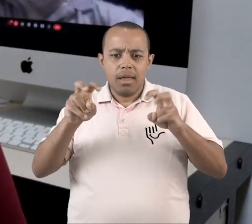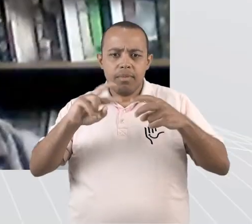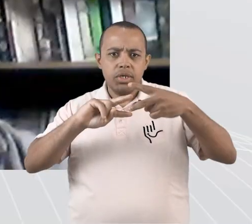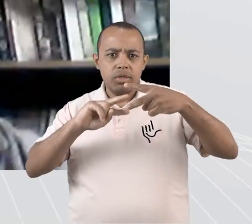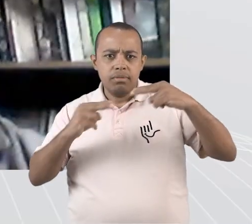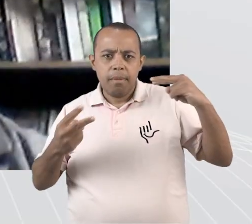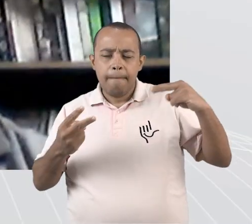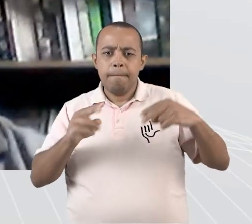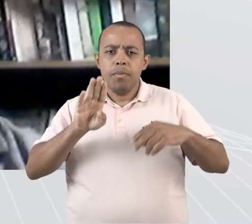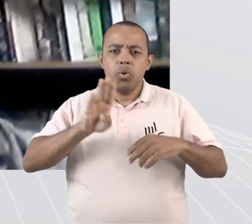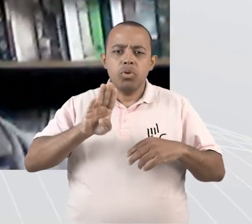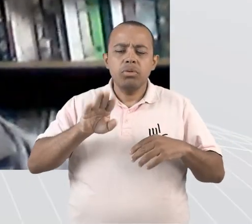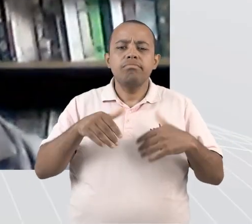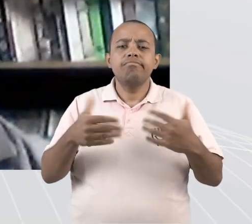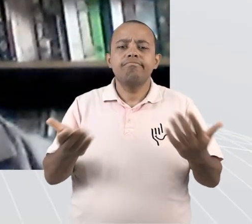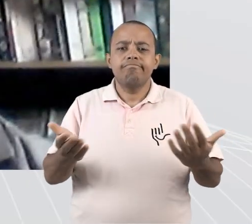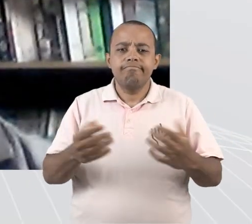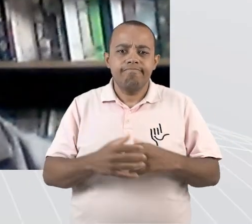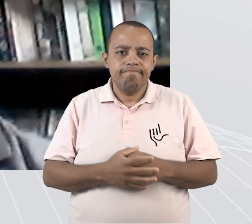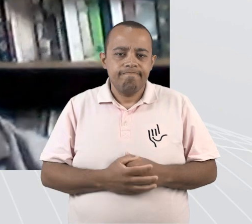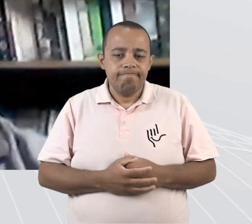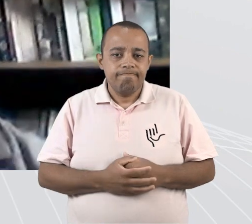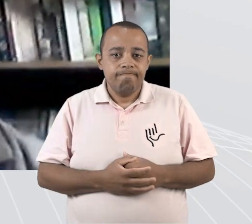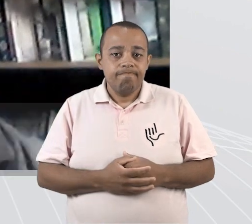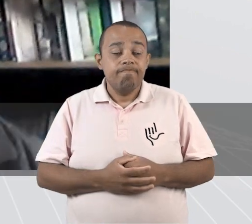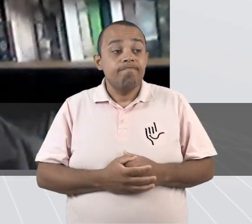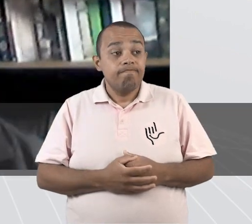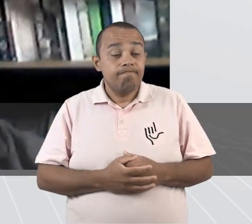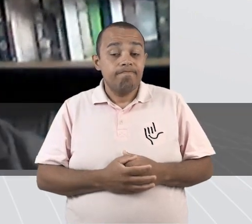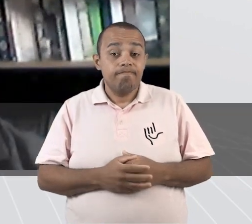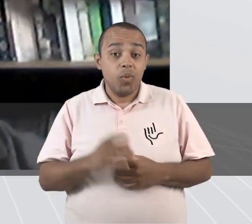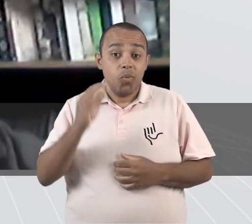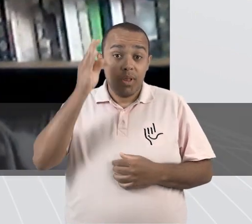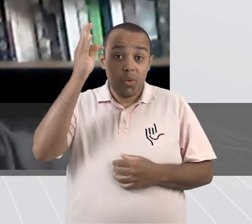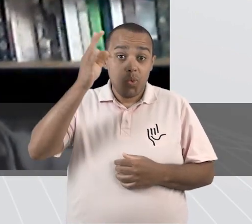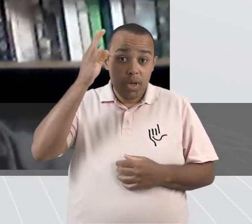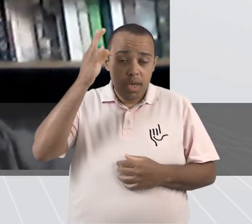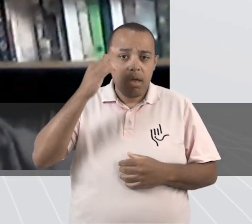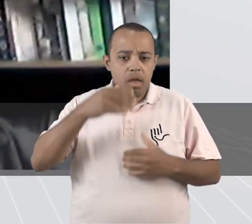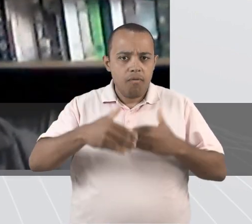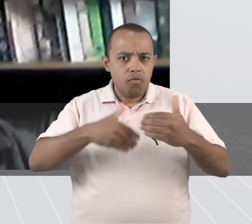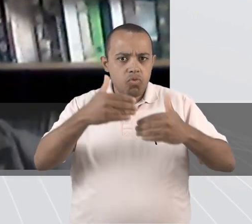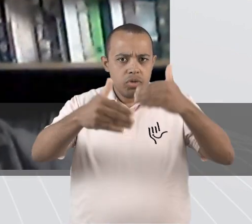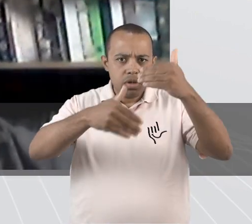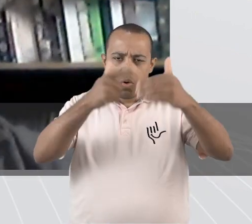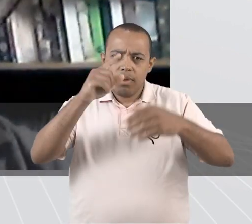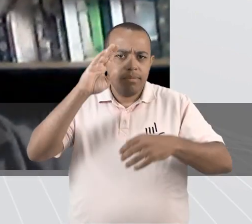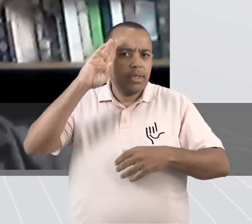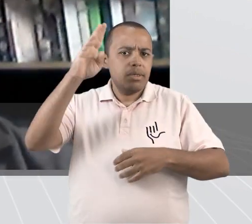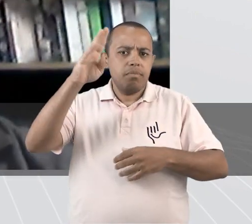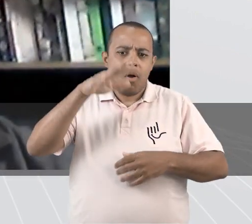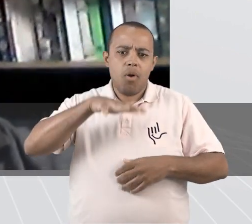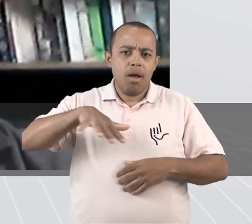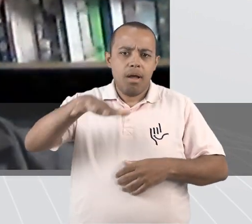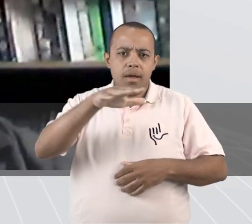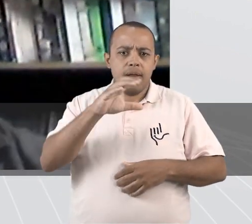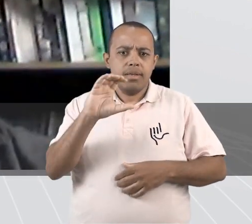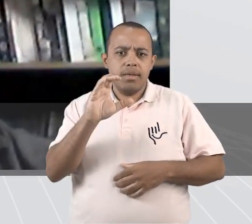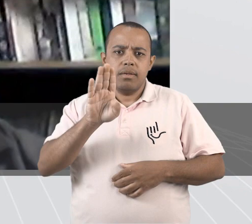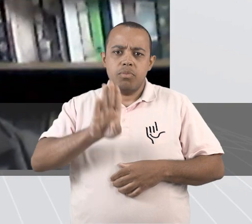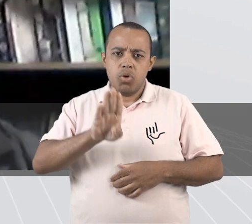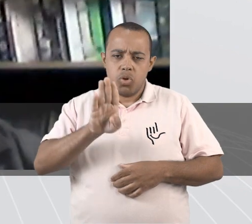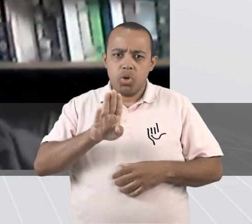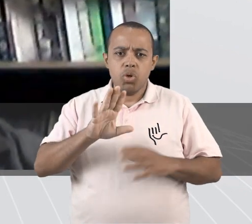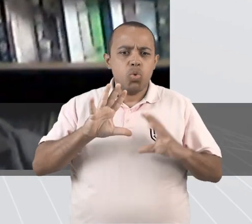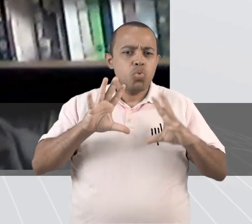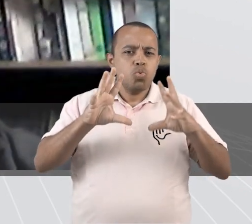biologia. A teoria da evolução é uma teoria central dentro de todas as ciências biológicas e isso, né, todas as outras